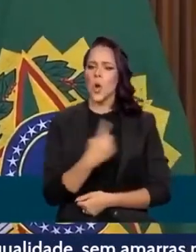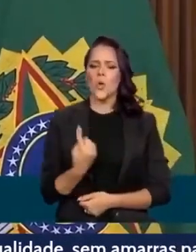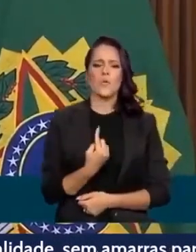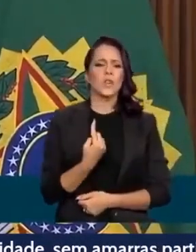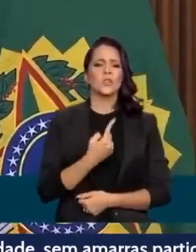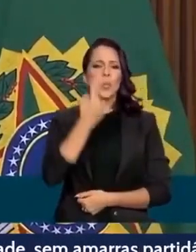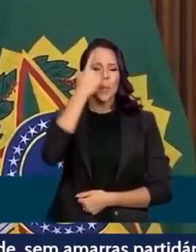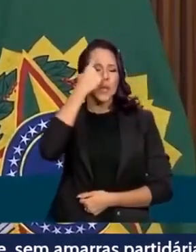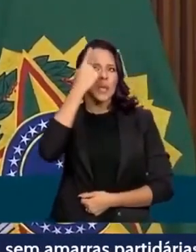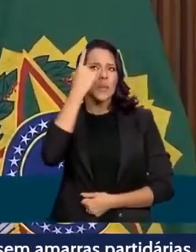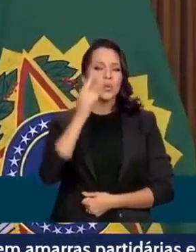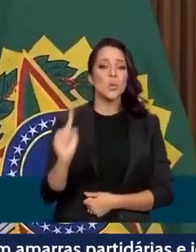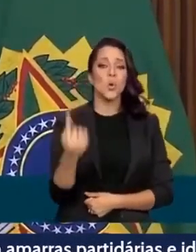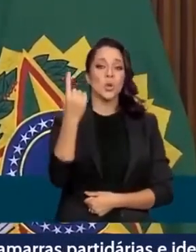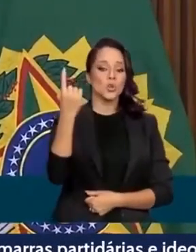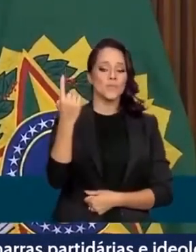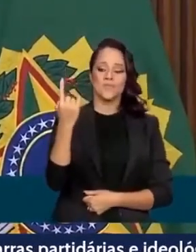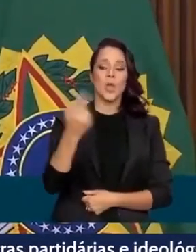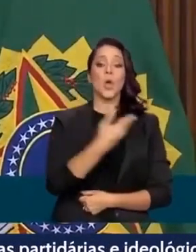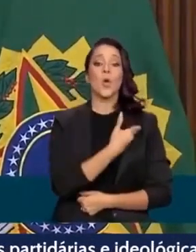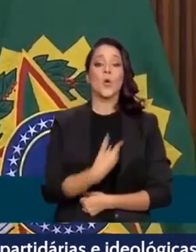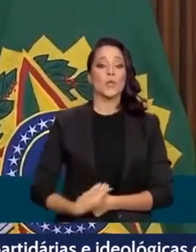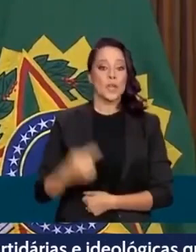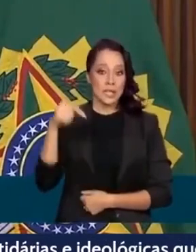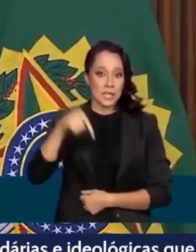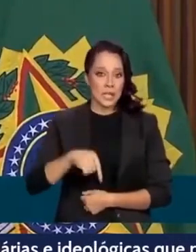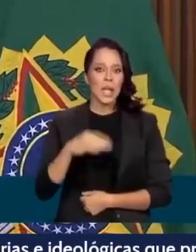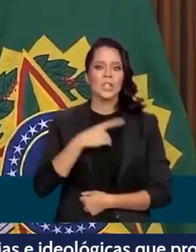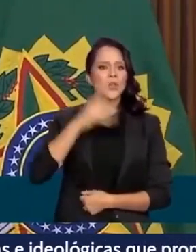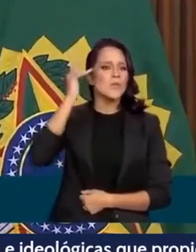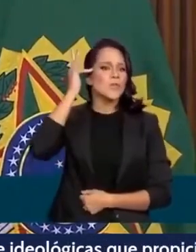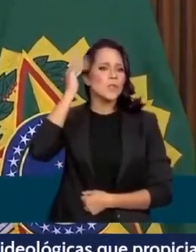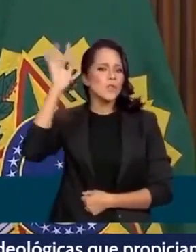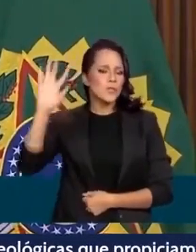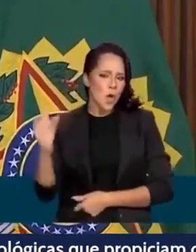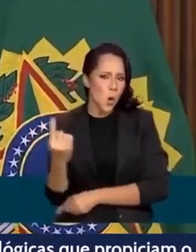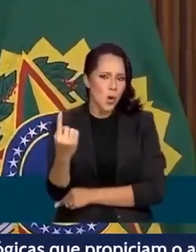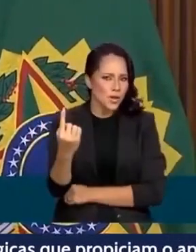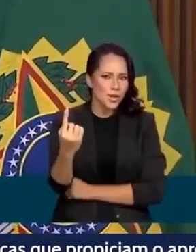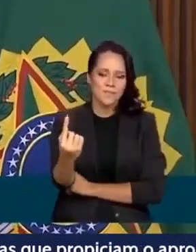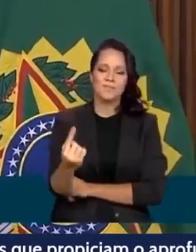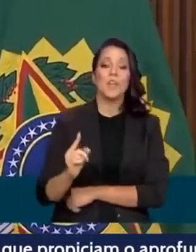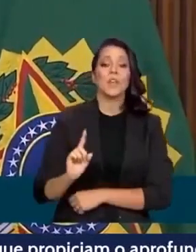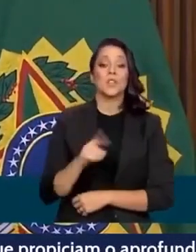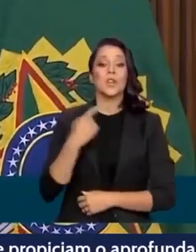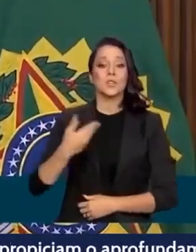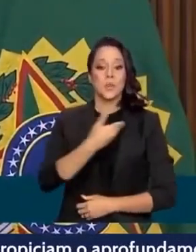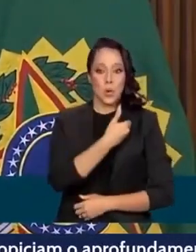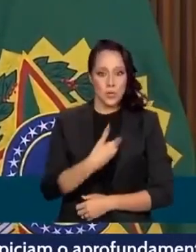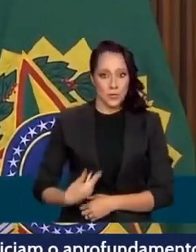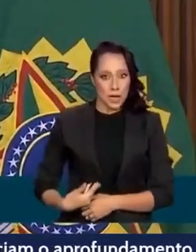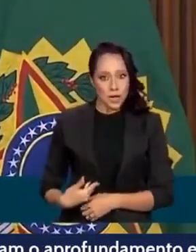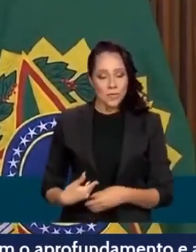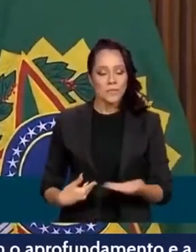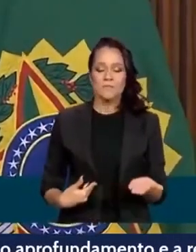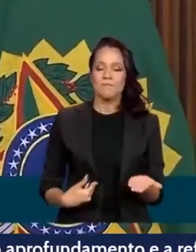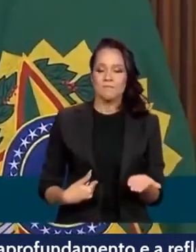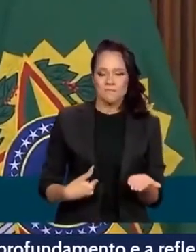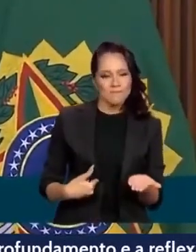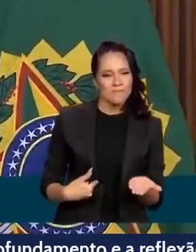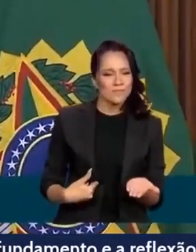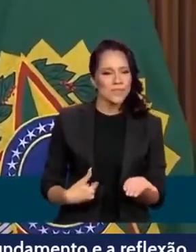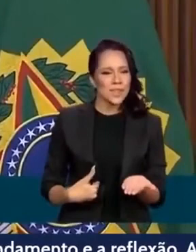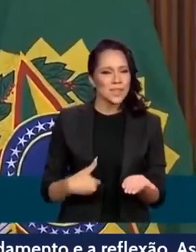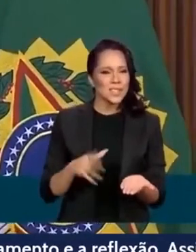um pensamento único não somos um governo de uma filosofia única não somos um governo sabe